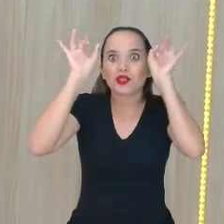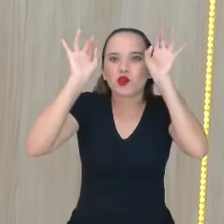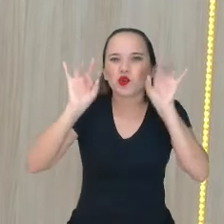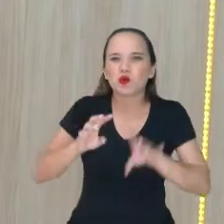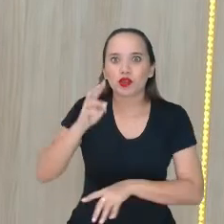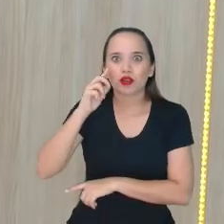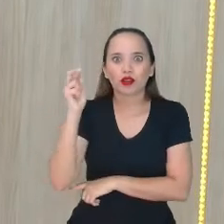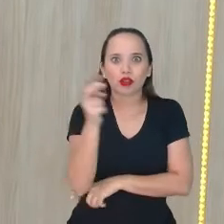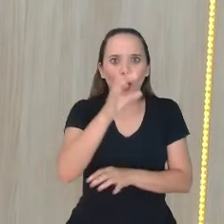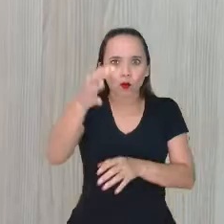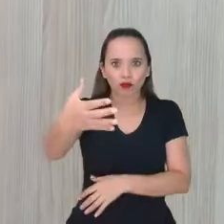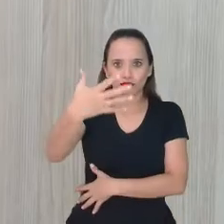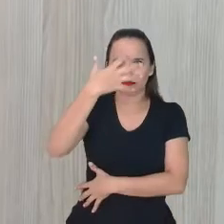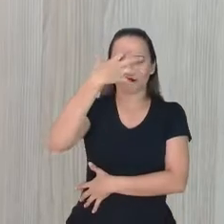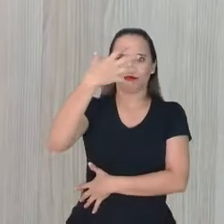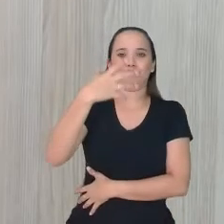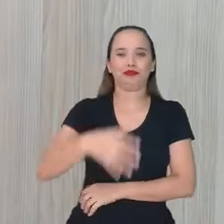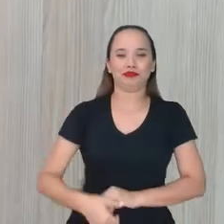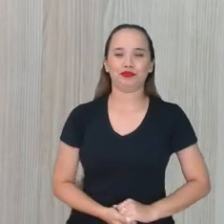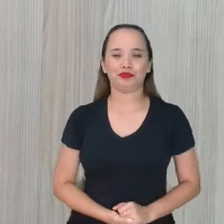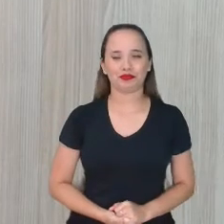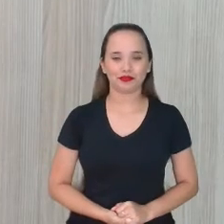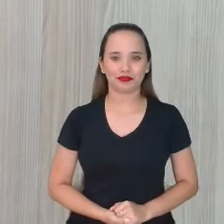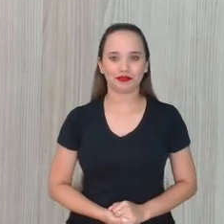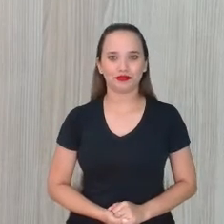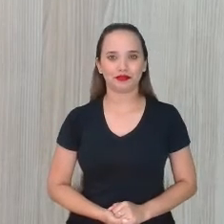Dá um close nele aí, Juninho.